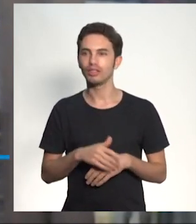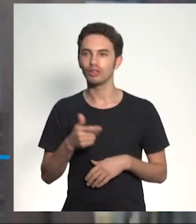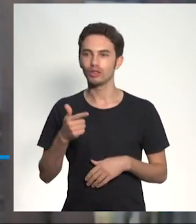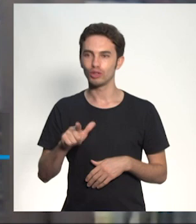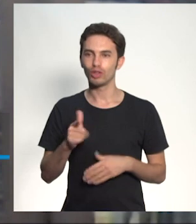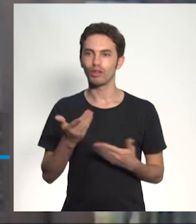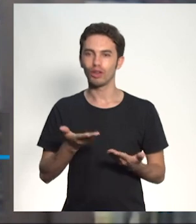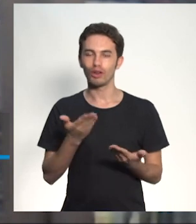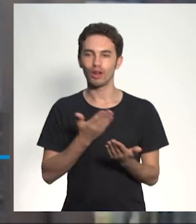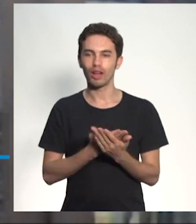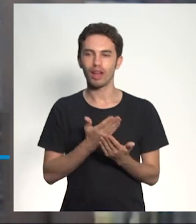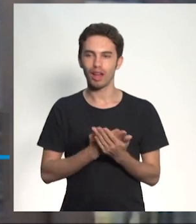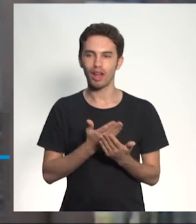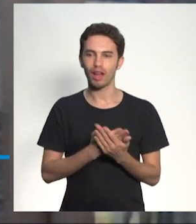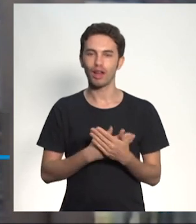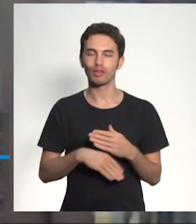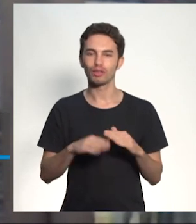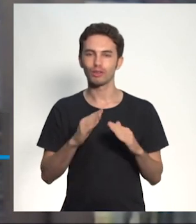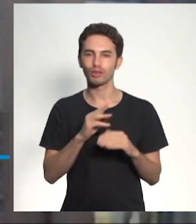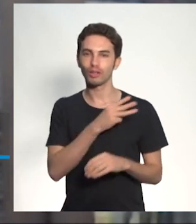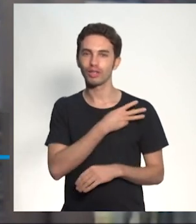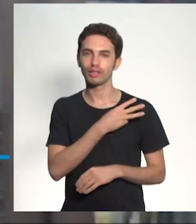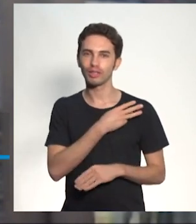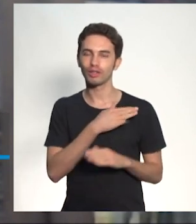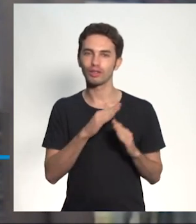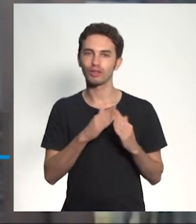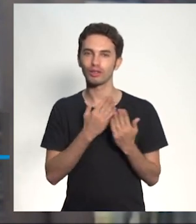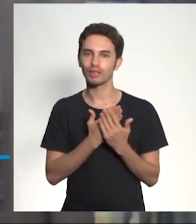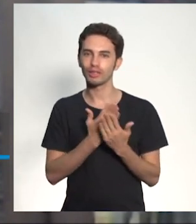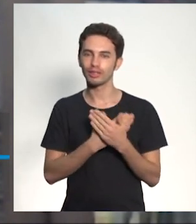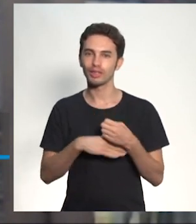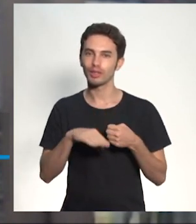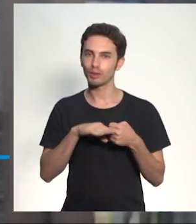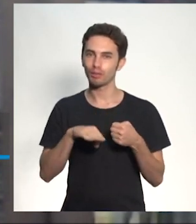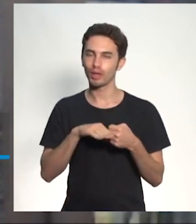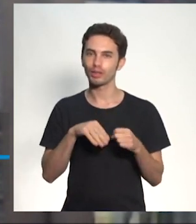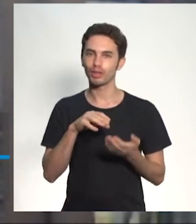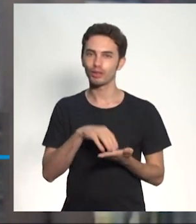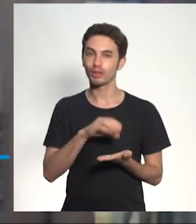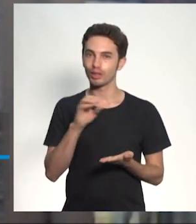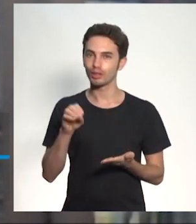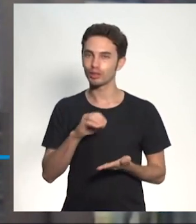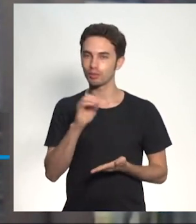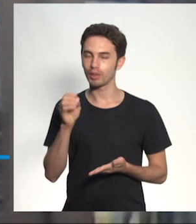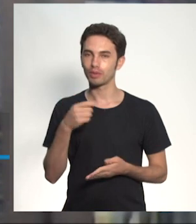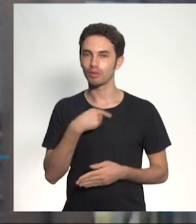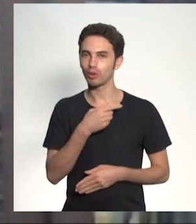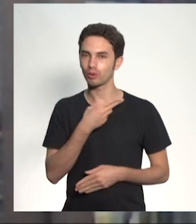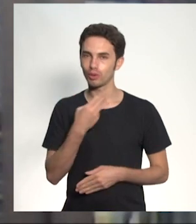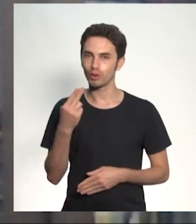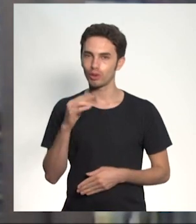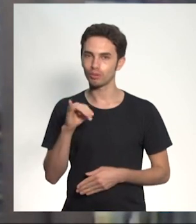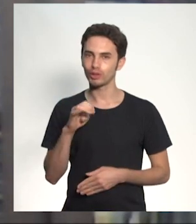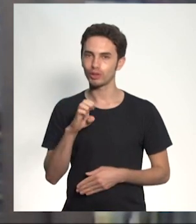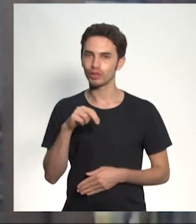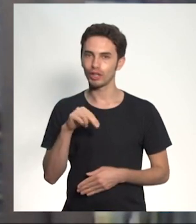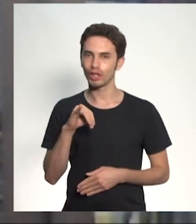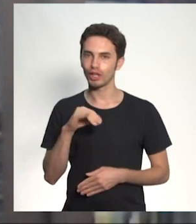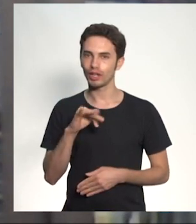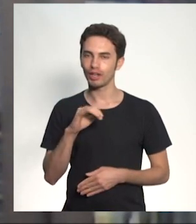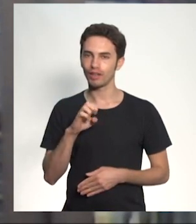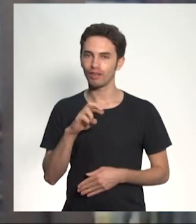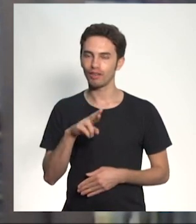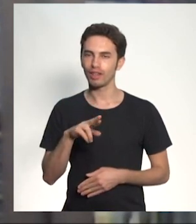mais uma aula do terceiro ano do ensino médio, aqui no Centro de Mídias. Eu sou a professora Jennifer e estarei acompanhando aqui a aula com